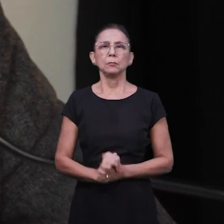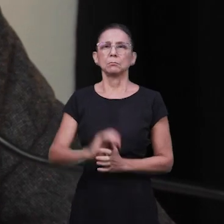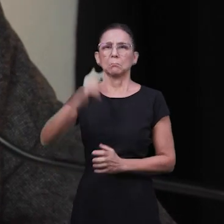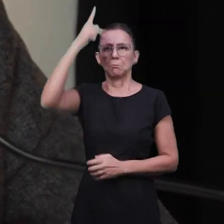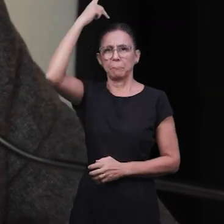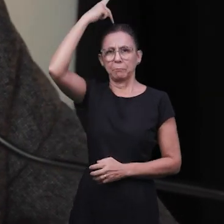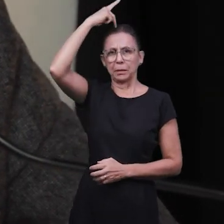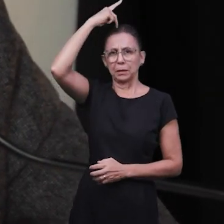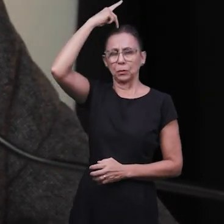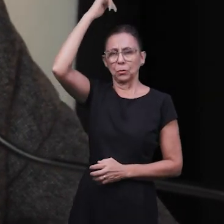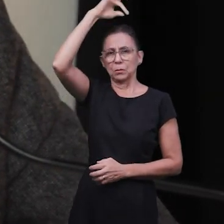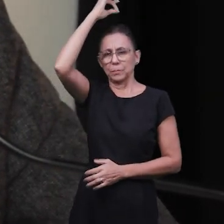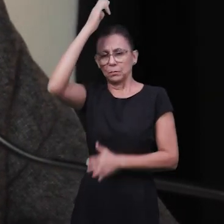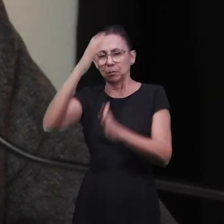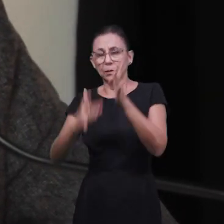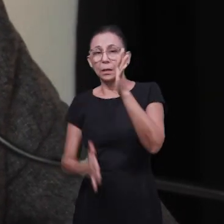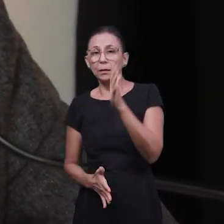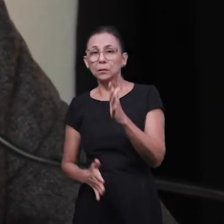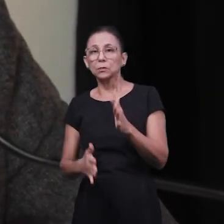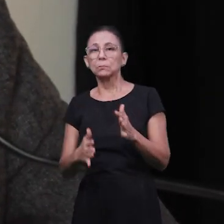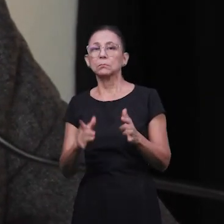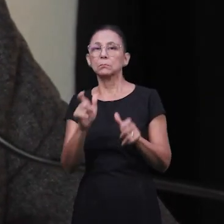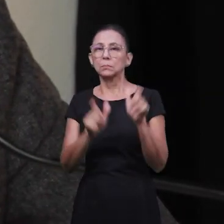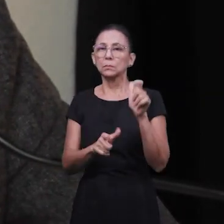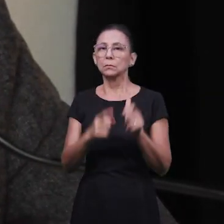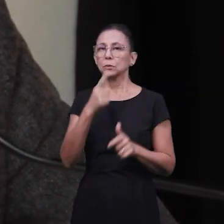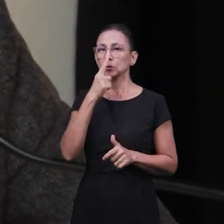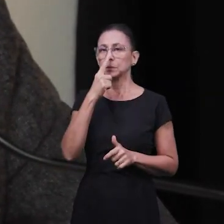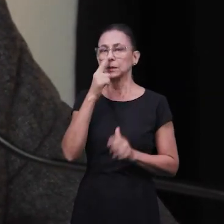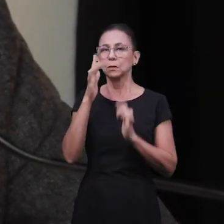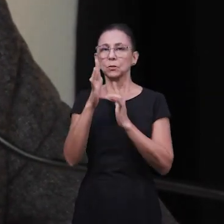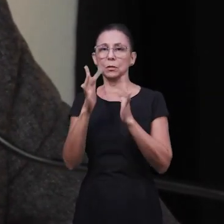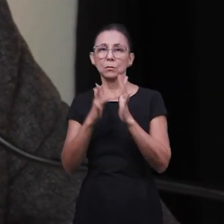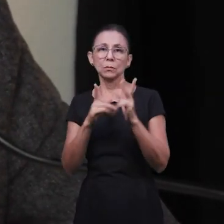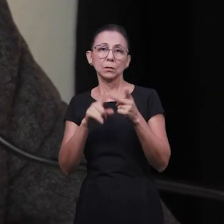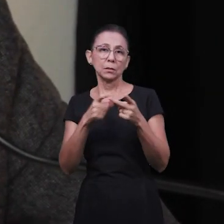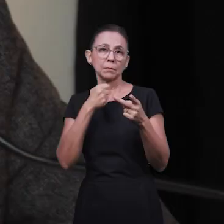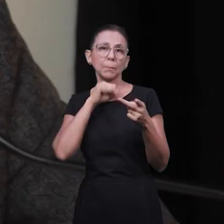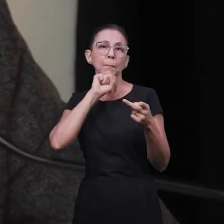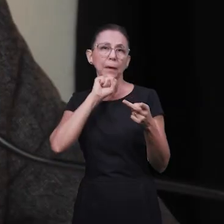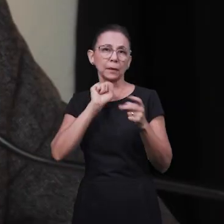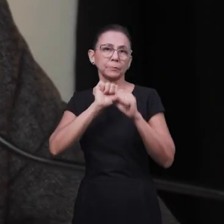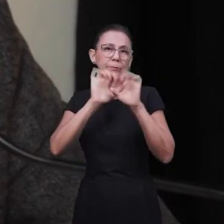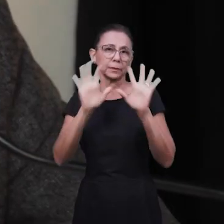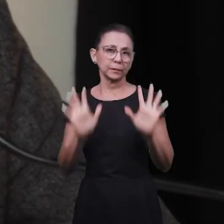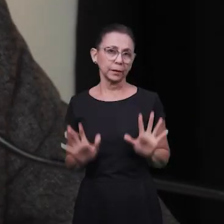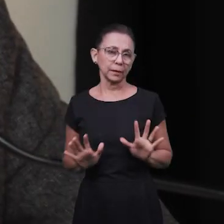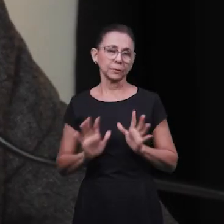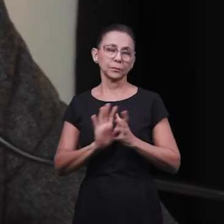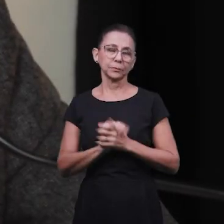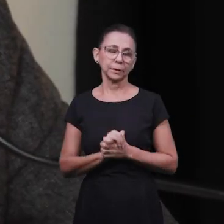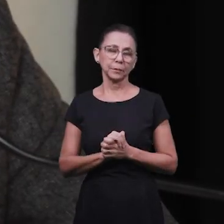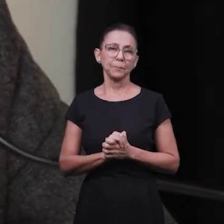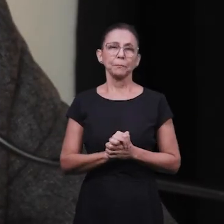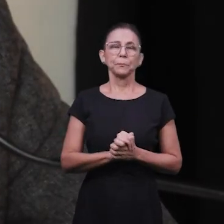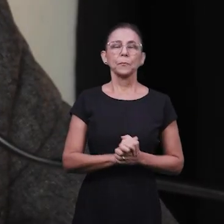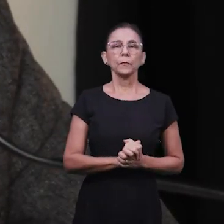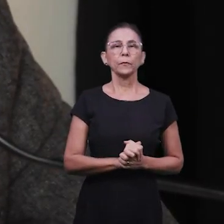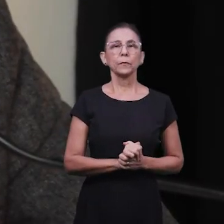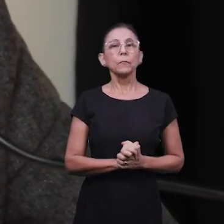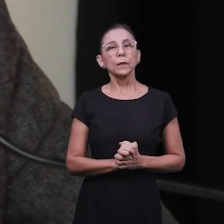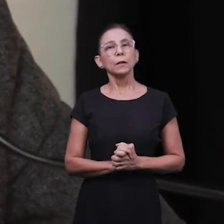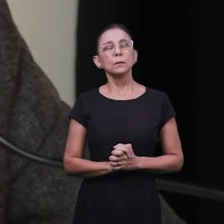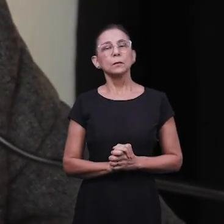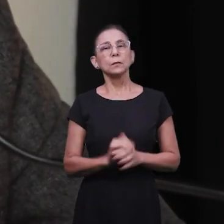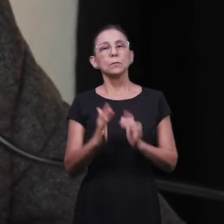Senhor Jesus e, logicamente, com o Pai. E a palavra fala que cerca de 500 pessoas, após